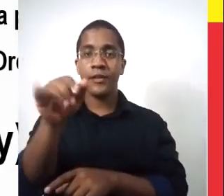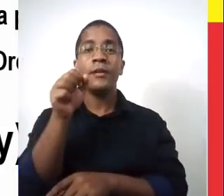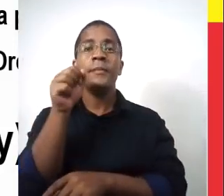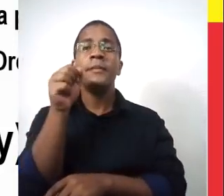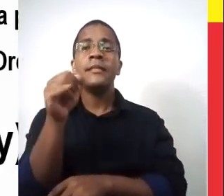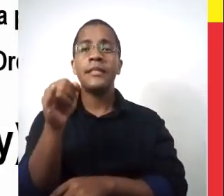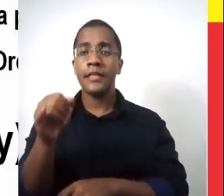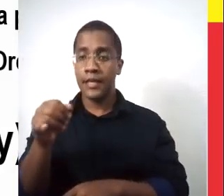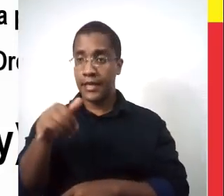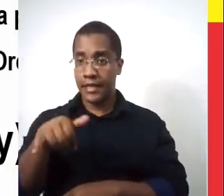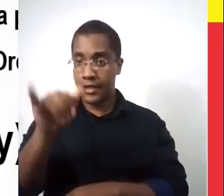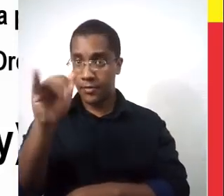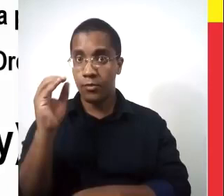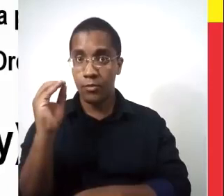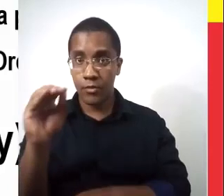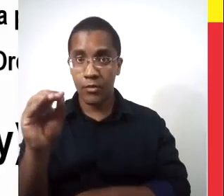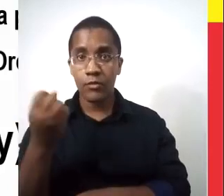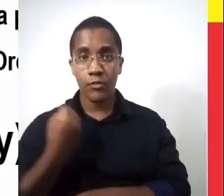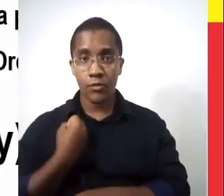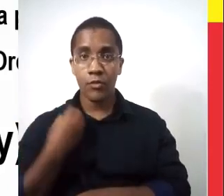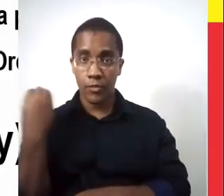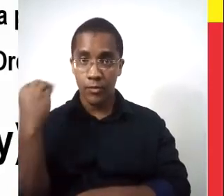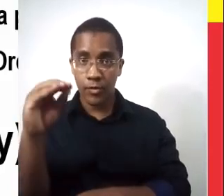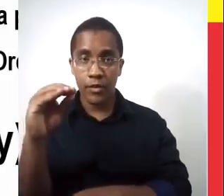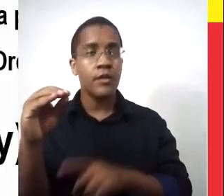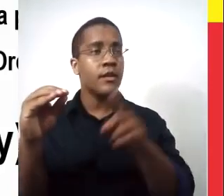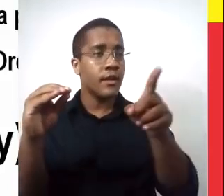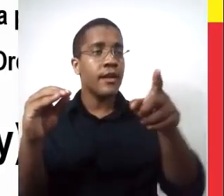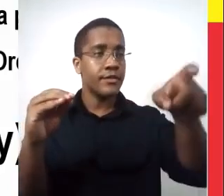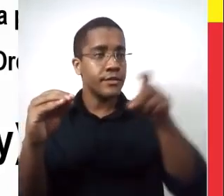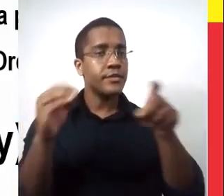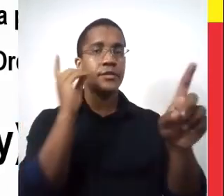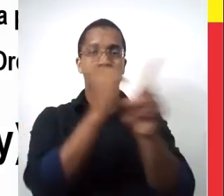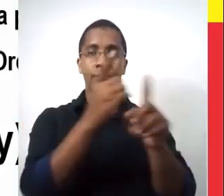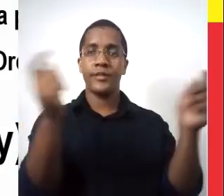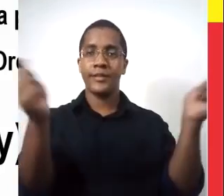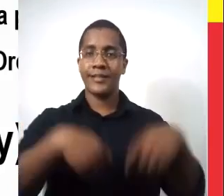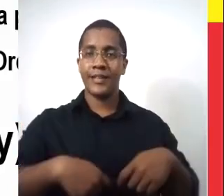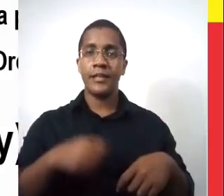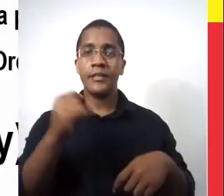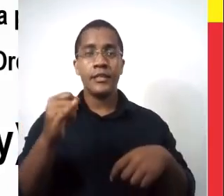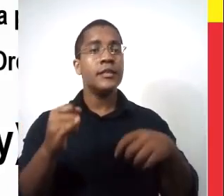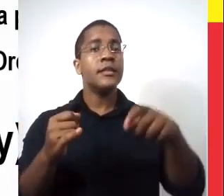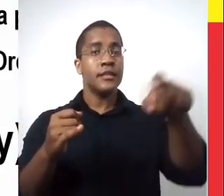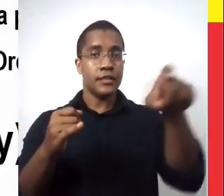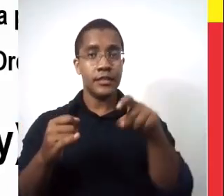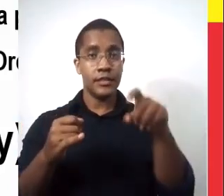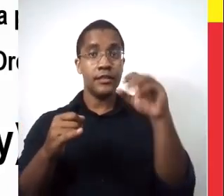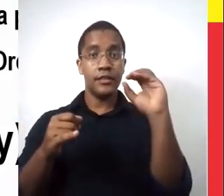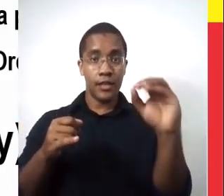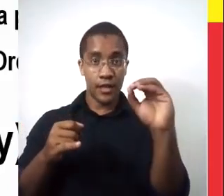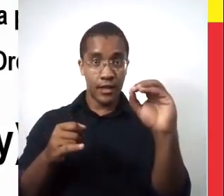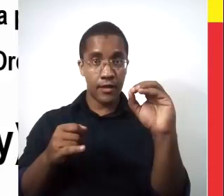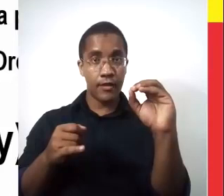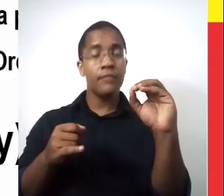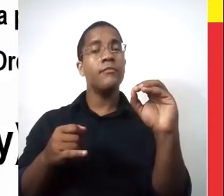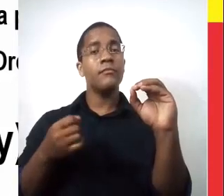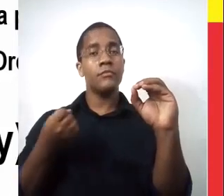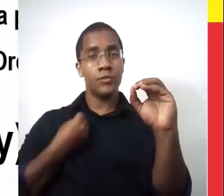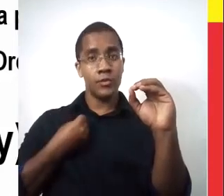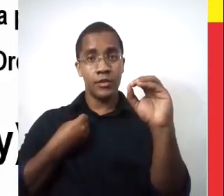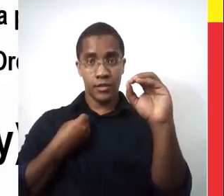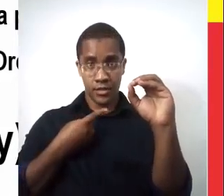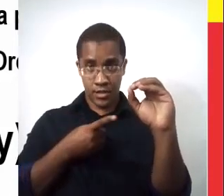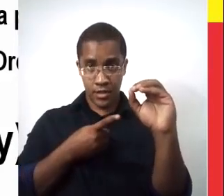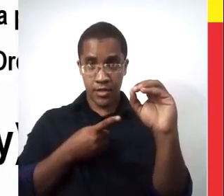de y, nós encontramos o valor de x, certo? Então, ó, quando x for 0, nessa função,